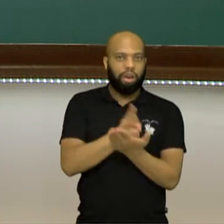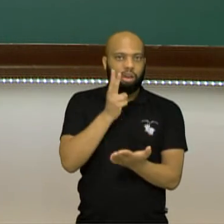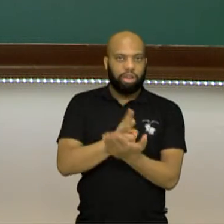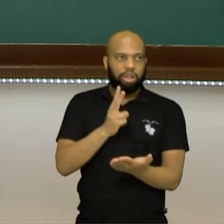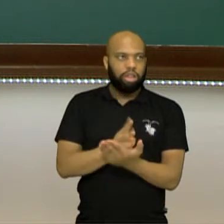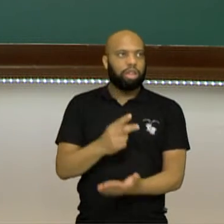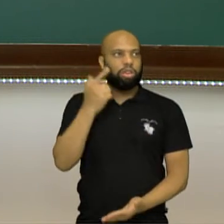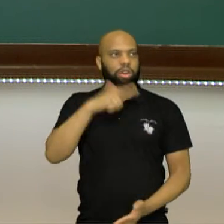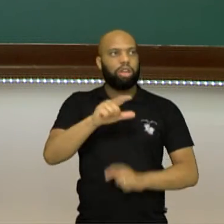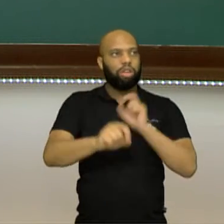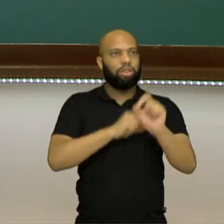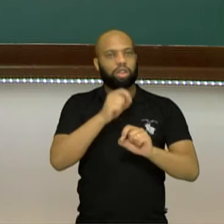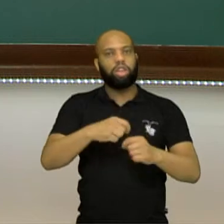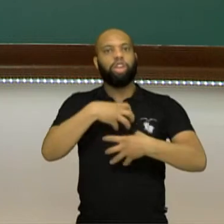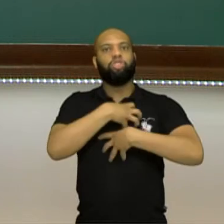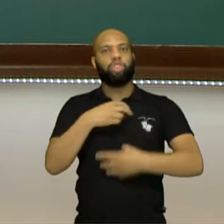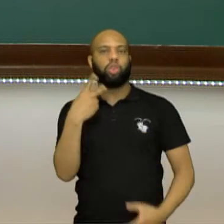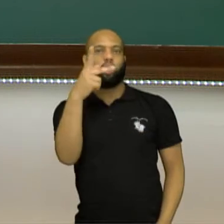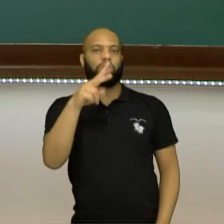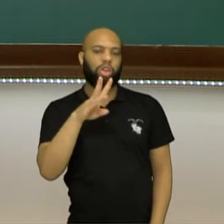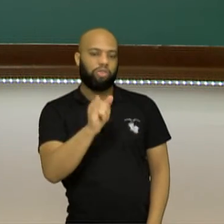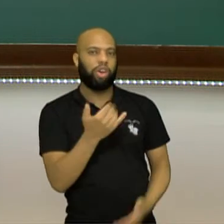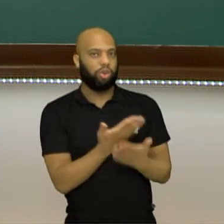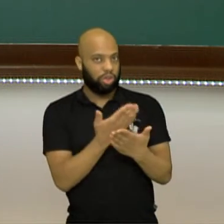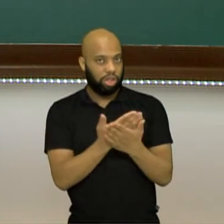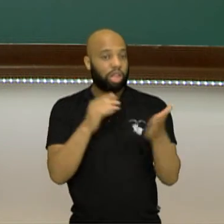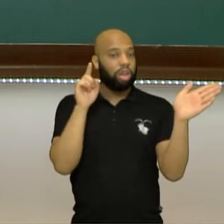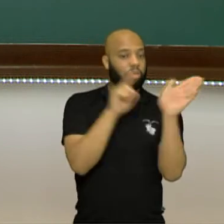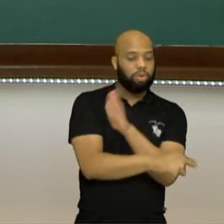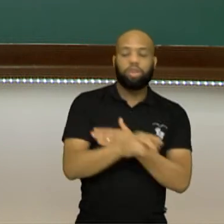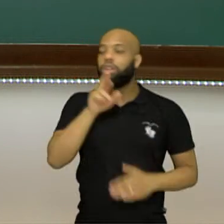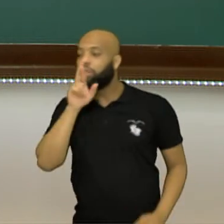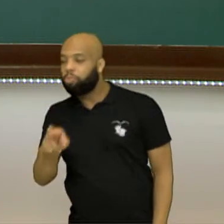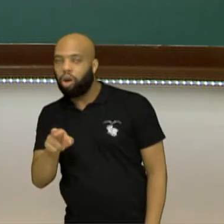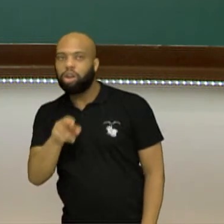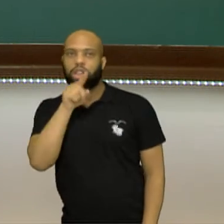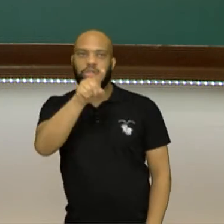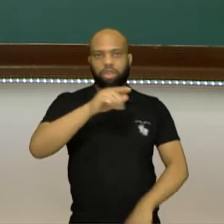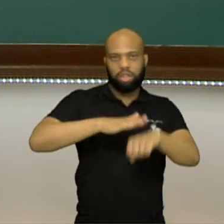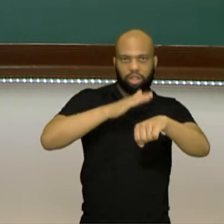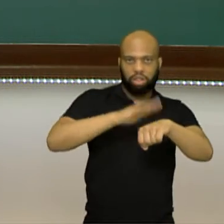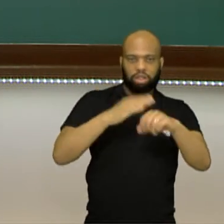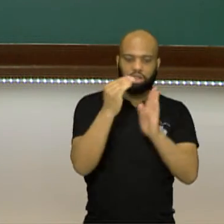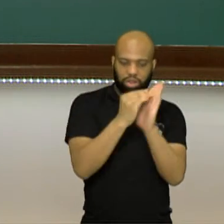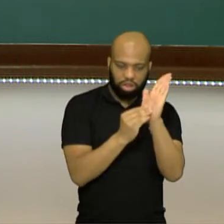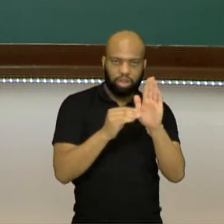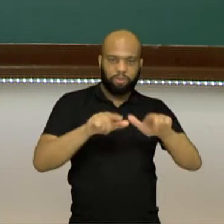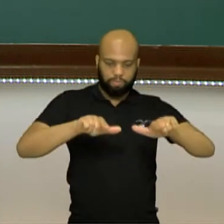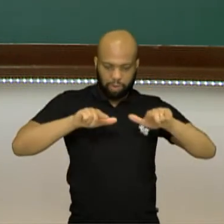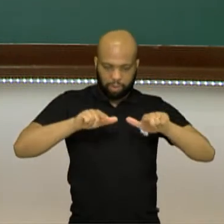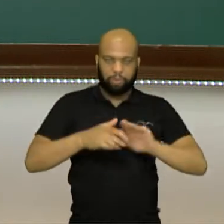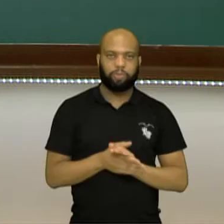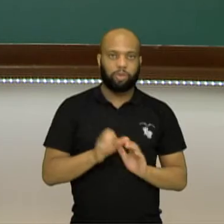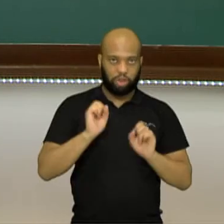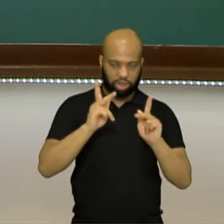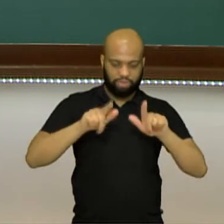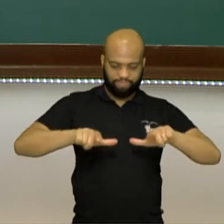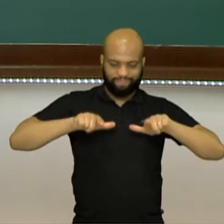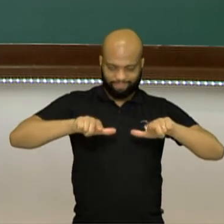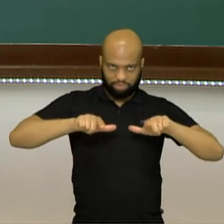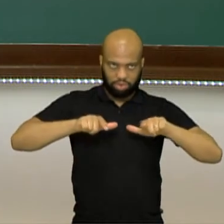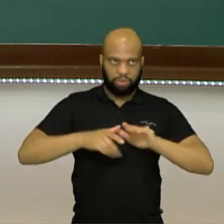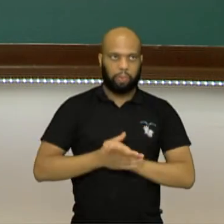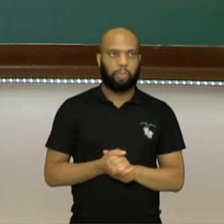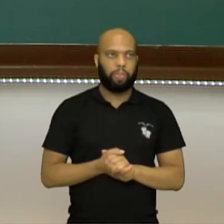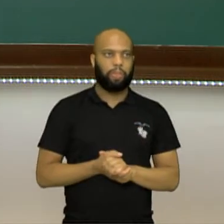você pode ter isso como um método de estudo. Perguntas e respostas, onde você mesmo coloca na folhinha ali. Ok? Pequenos cartões